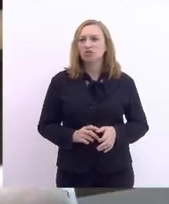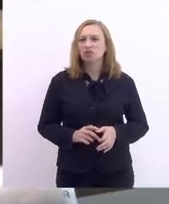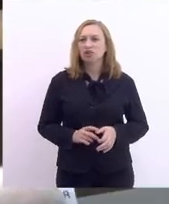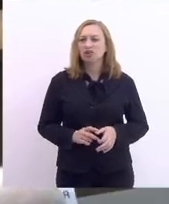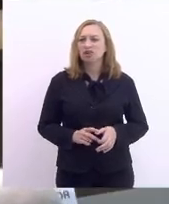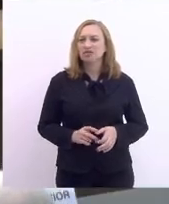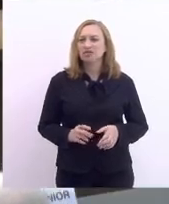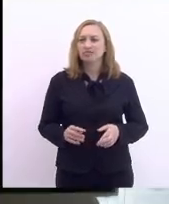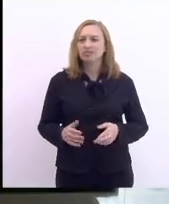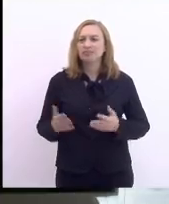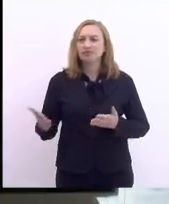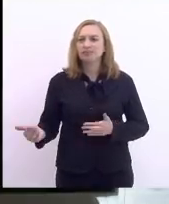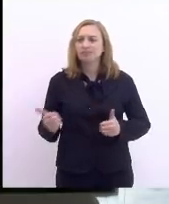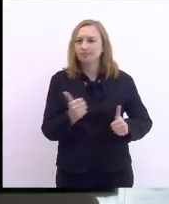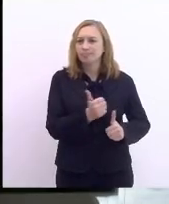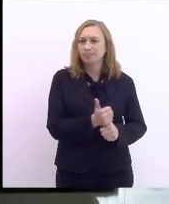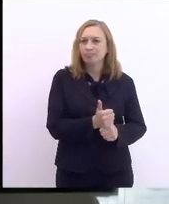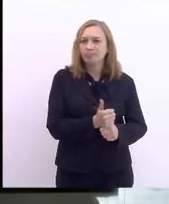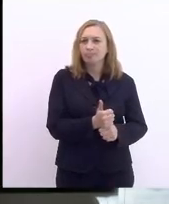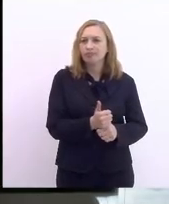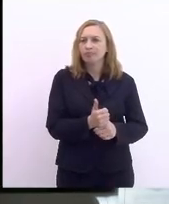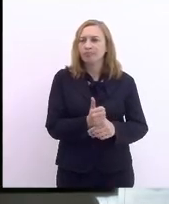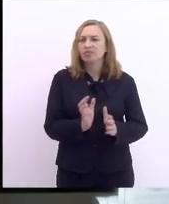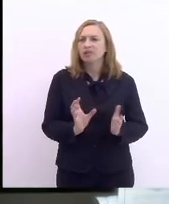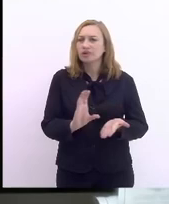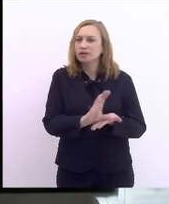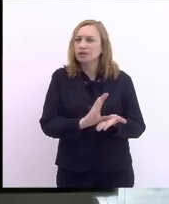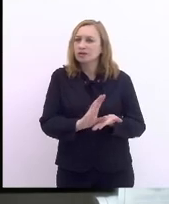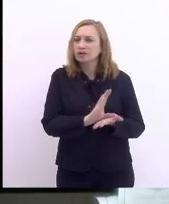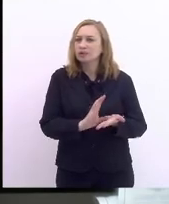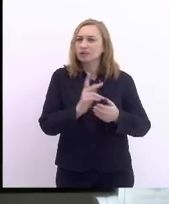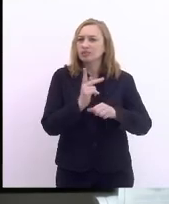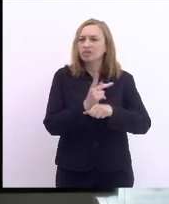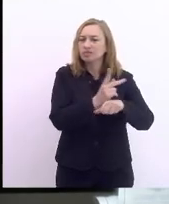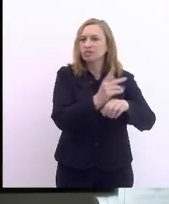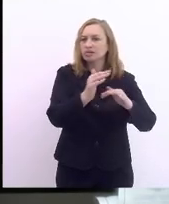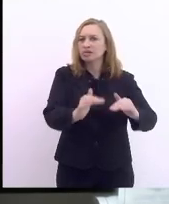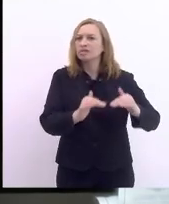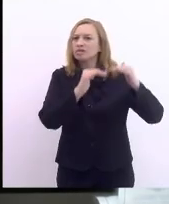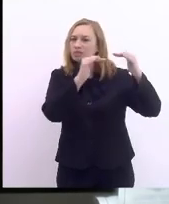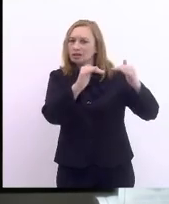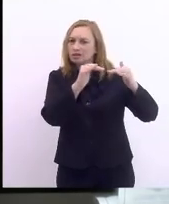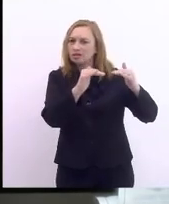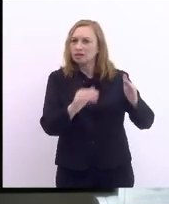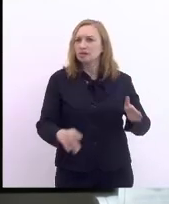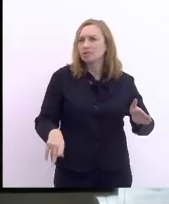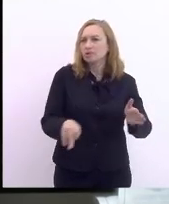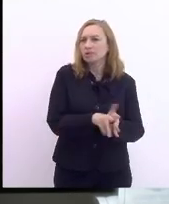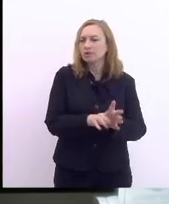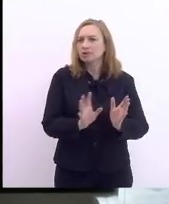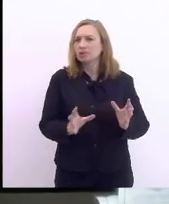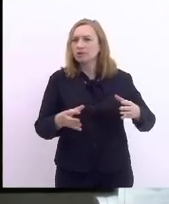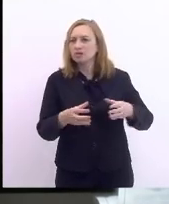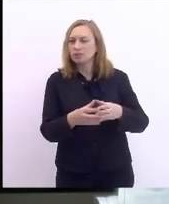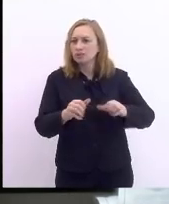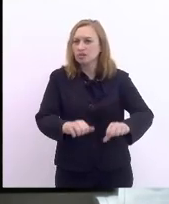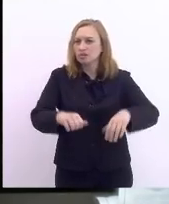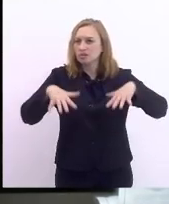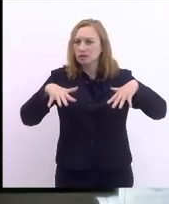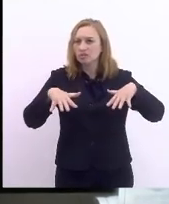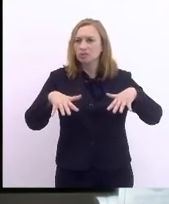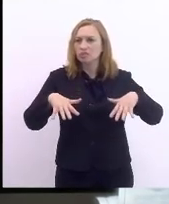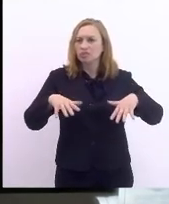nós passamos agora a posse dos conselheiros regionais titulares e suplentes que farão parte do plenário